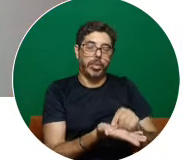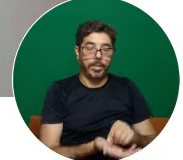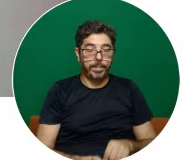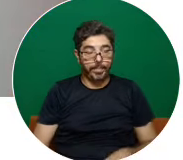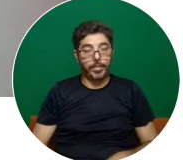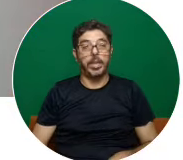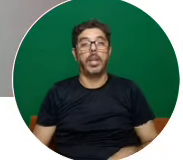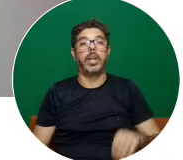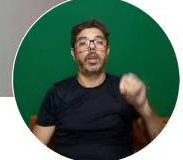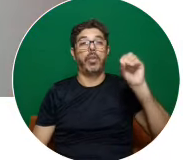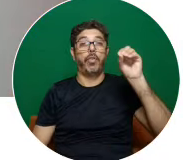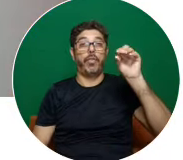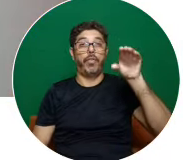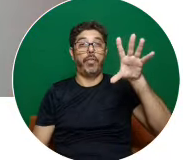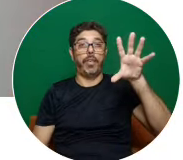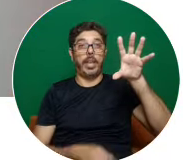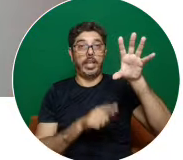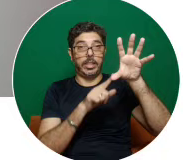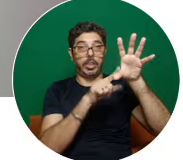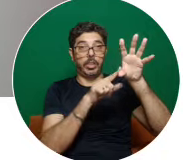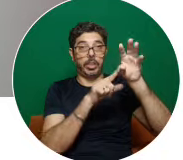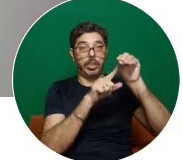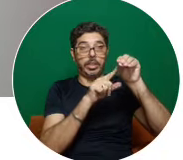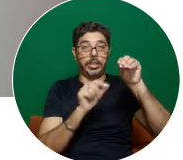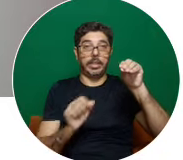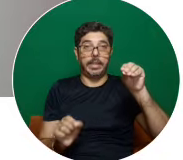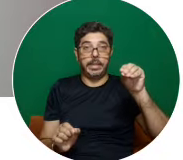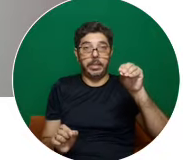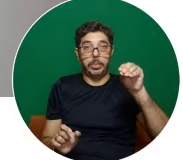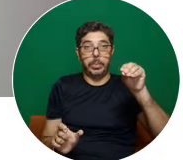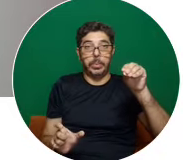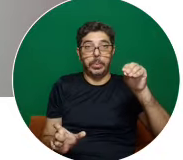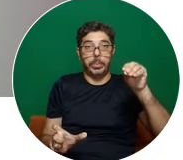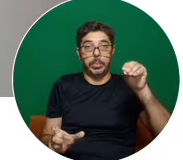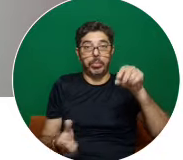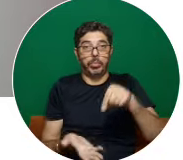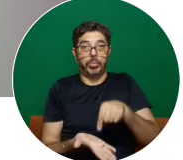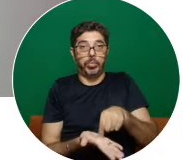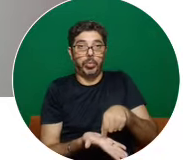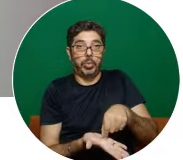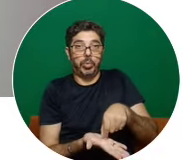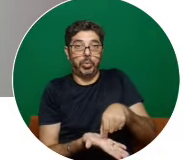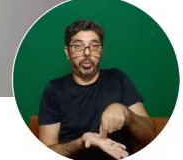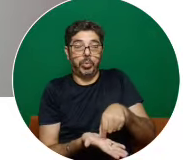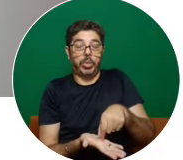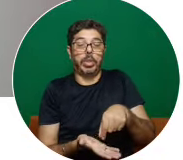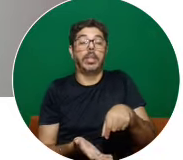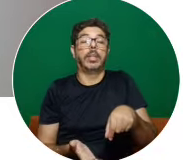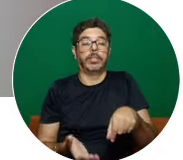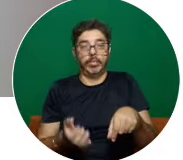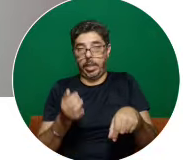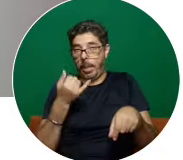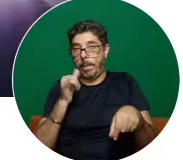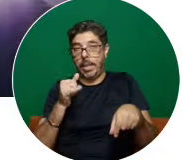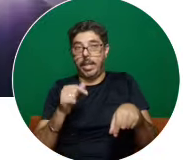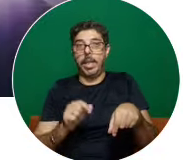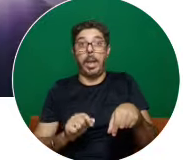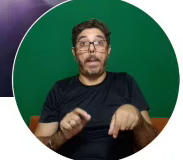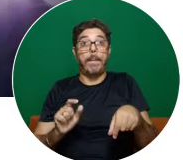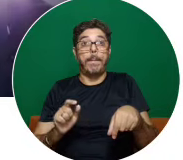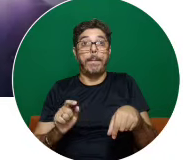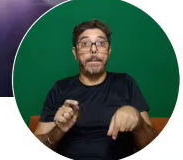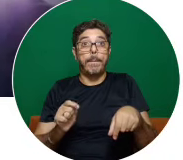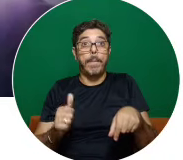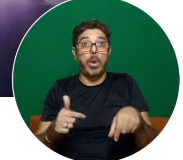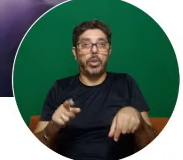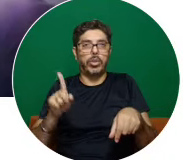se abastece novamente com mais energia das pilhas, que recarregam o capacitor, deixando-o pronto para um próximo disparo.